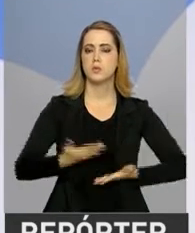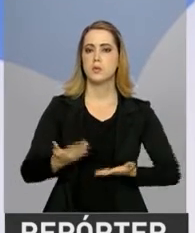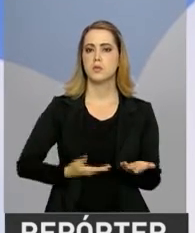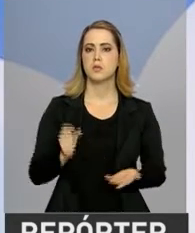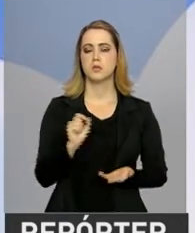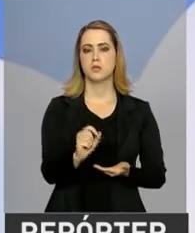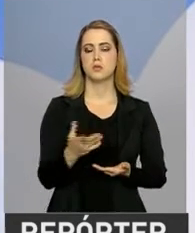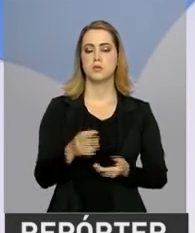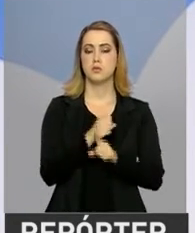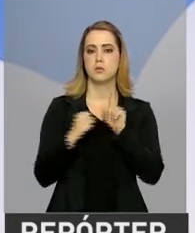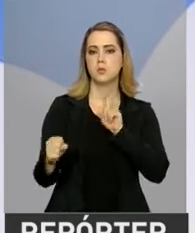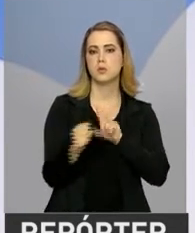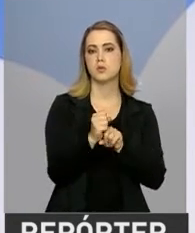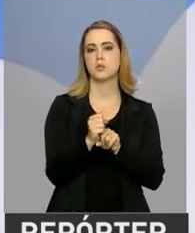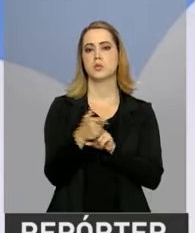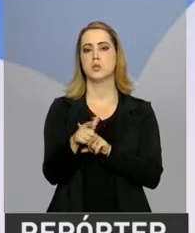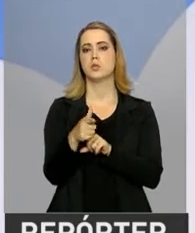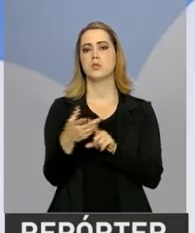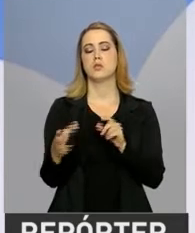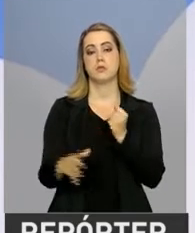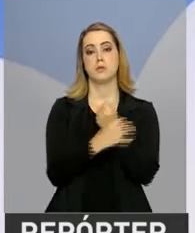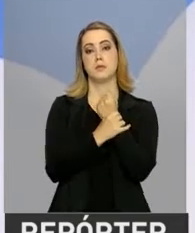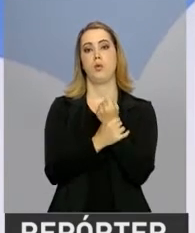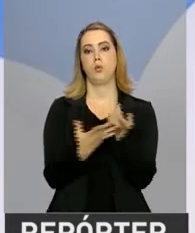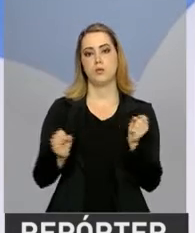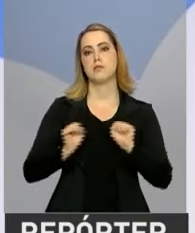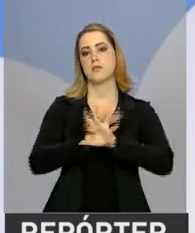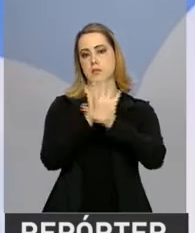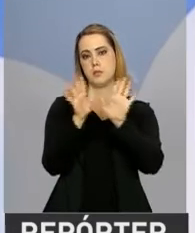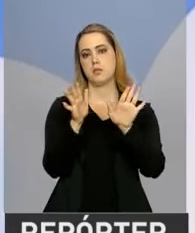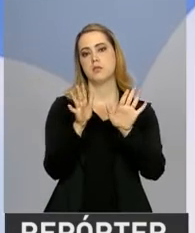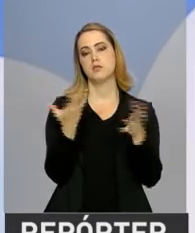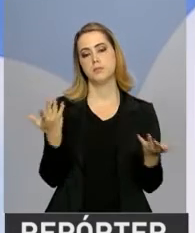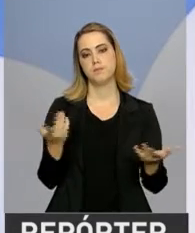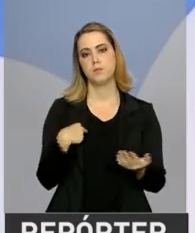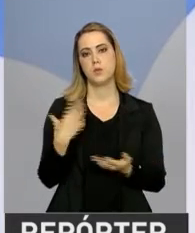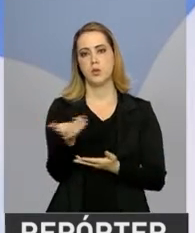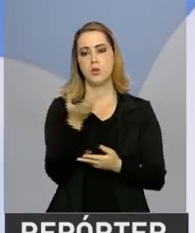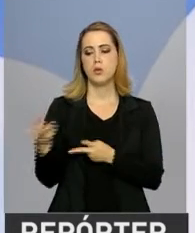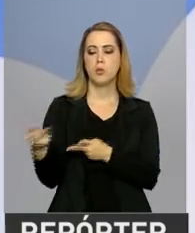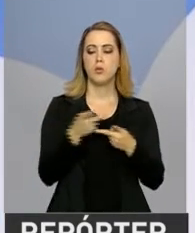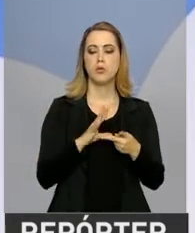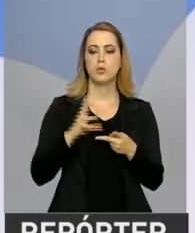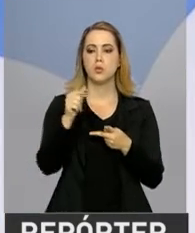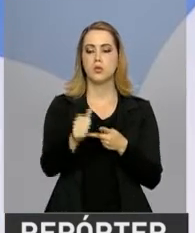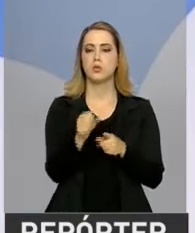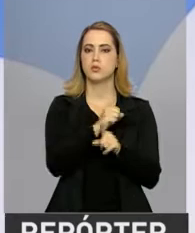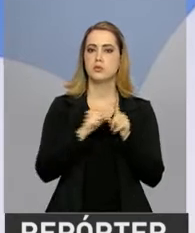sociedade sem pensar nesses dois pilares. Gostaria de convidar a toda a sociedade,